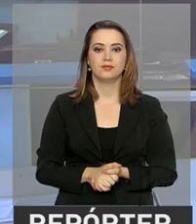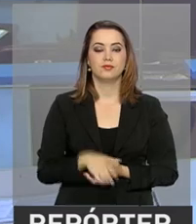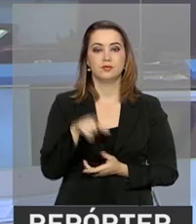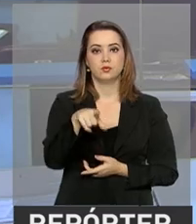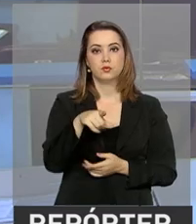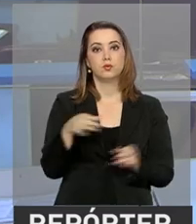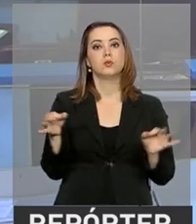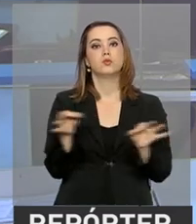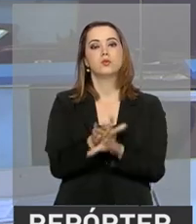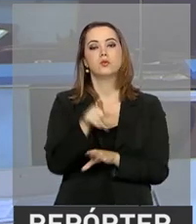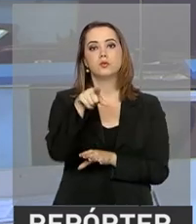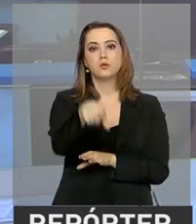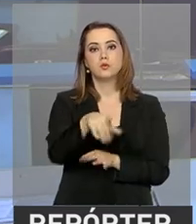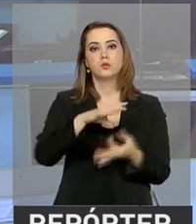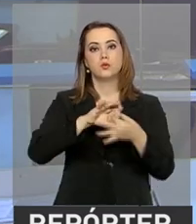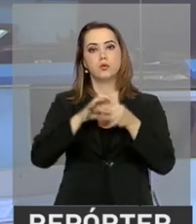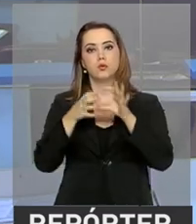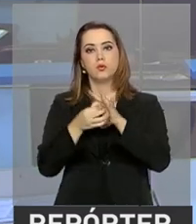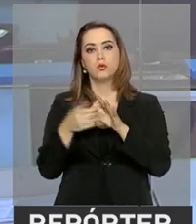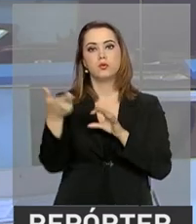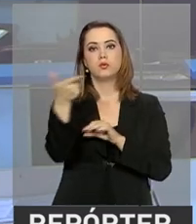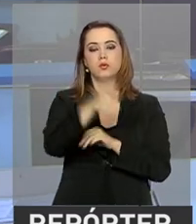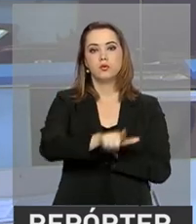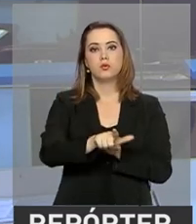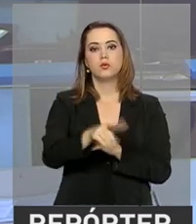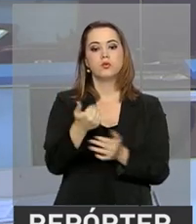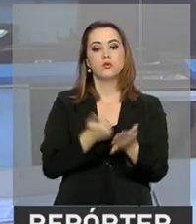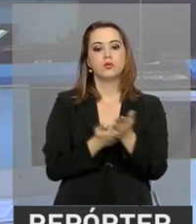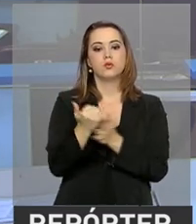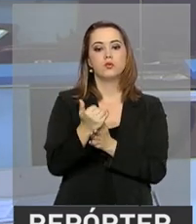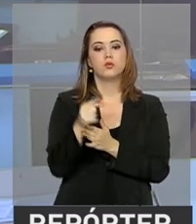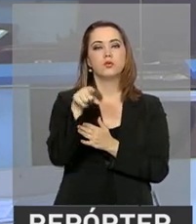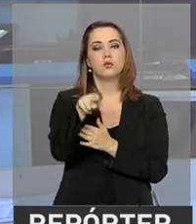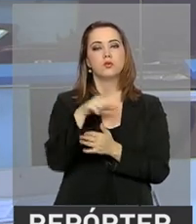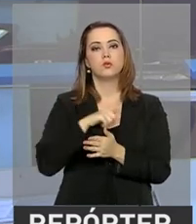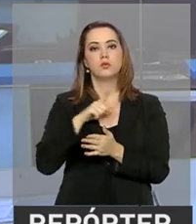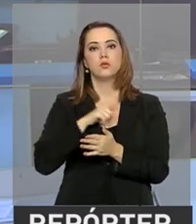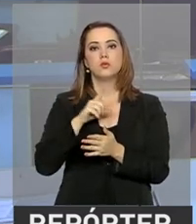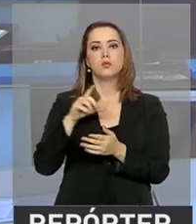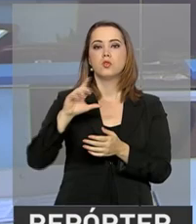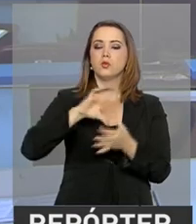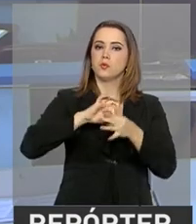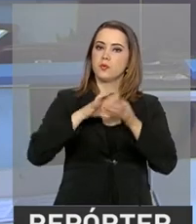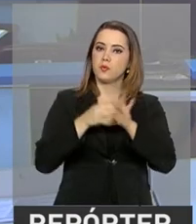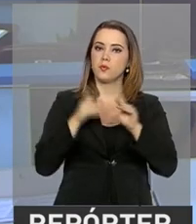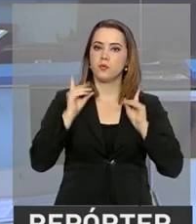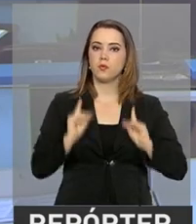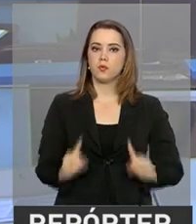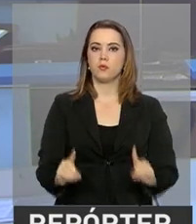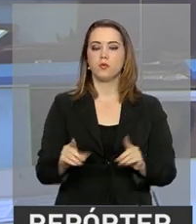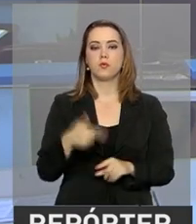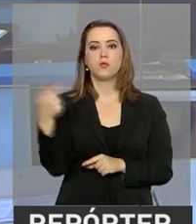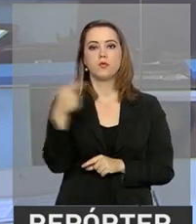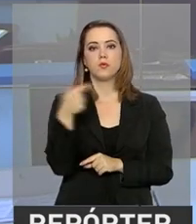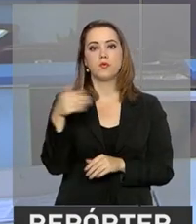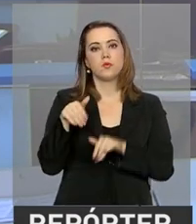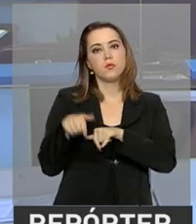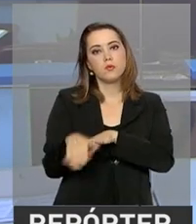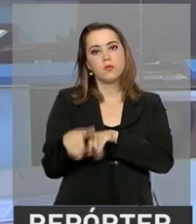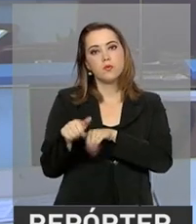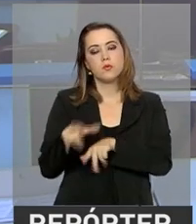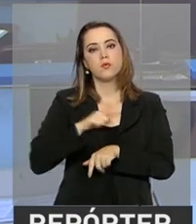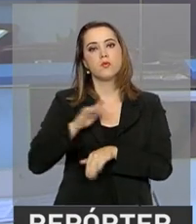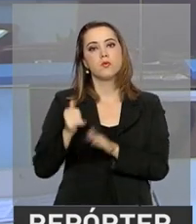desse ciclo dos Jogos Olímpicos, outro se inicia, são as Paralimpíadas. A partir do dia 7 de setembro, tem